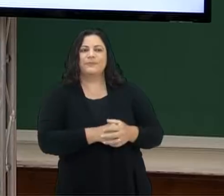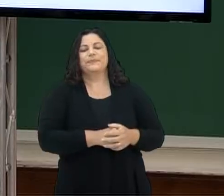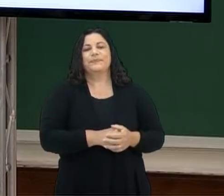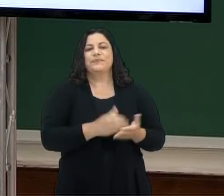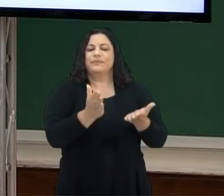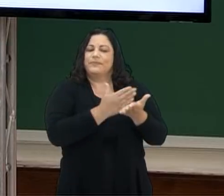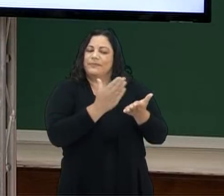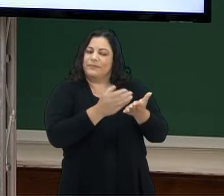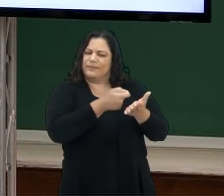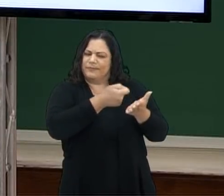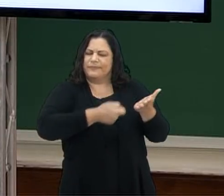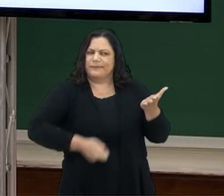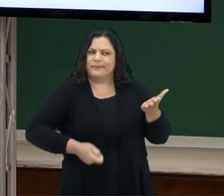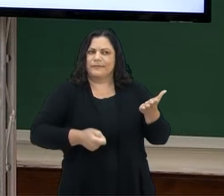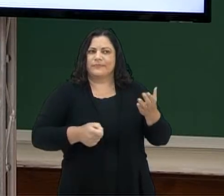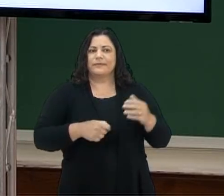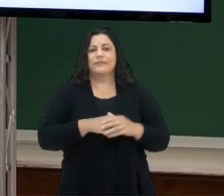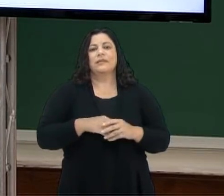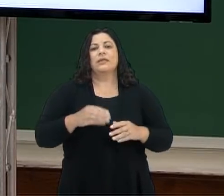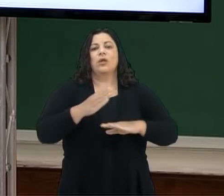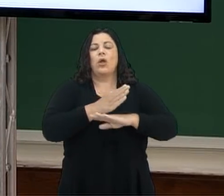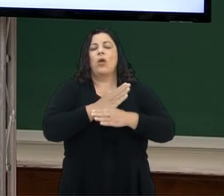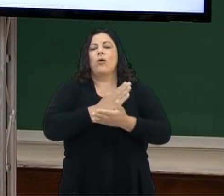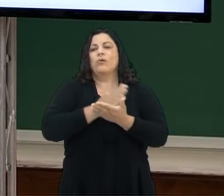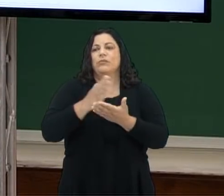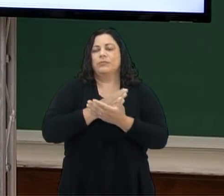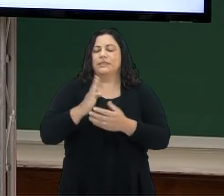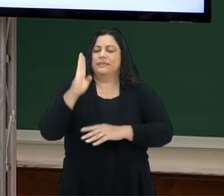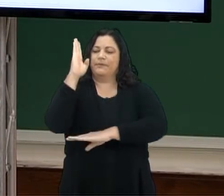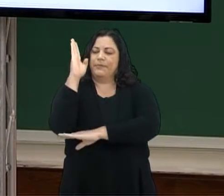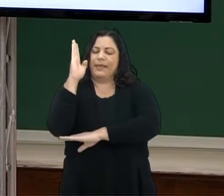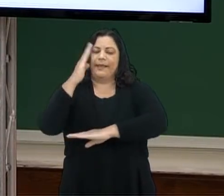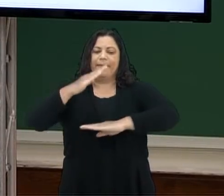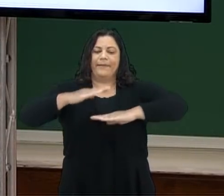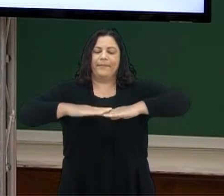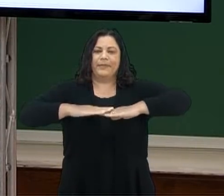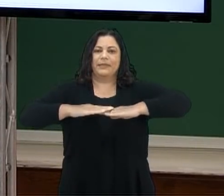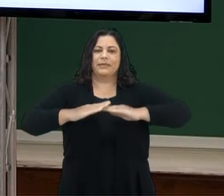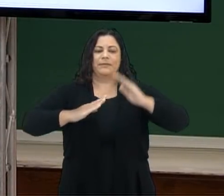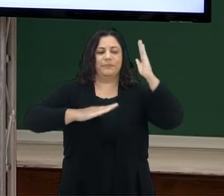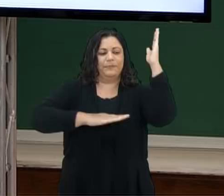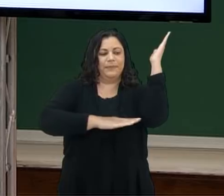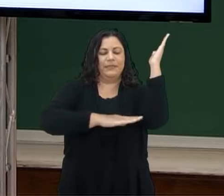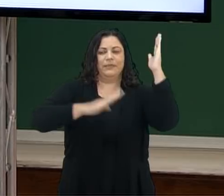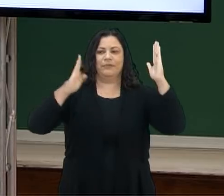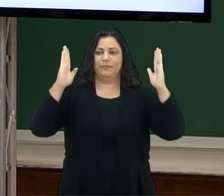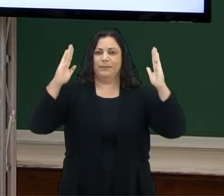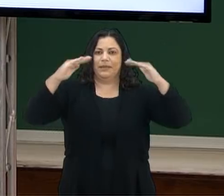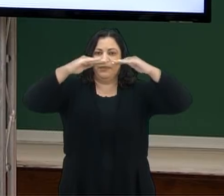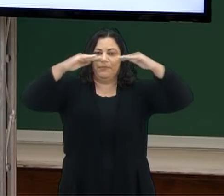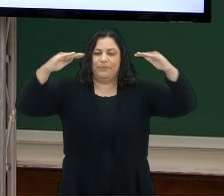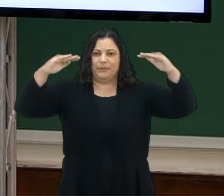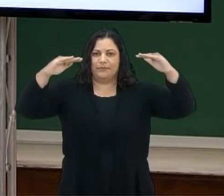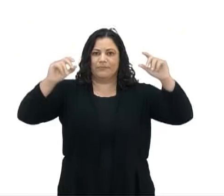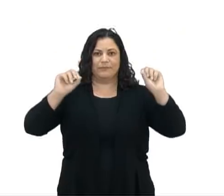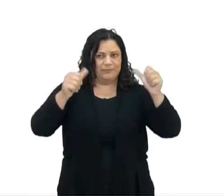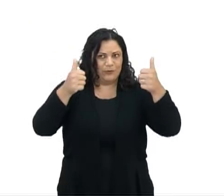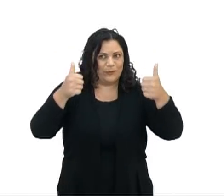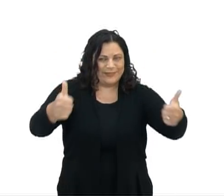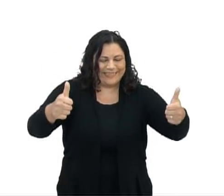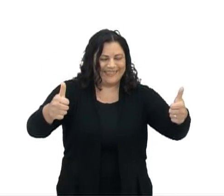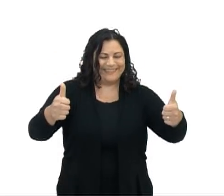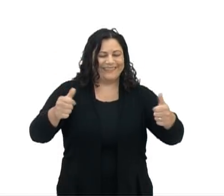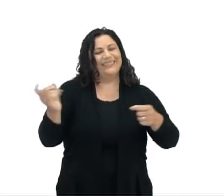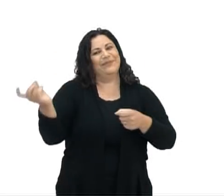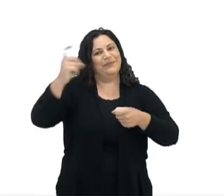caderno, começa pela reta B, faz a perpendicular, faz a segunda perpendicular, liga os pontos e é isso aí, beleza? Vou deixar vocês fazerem e